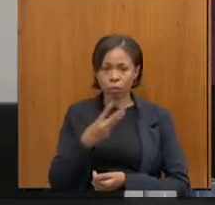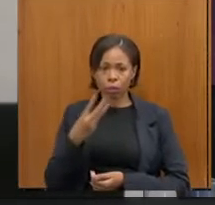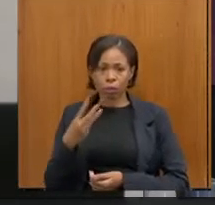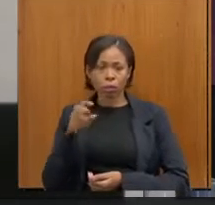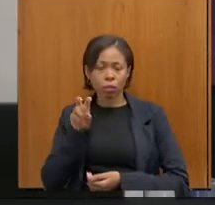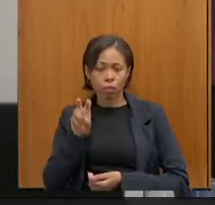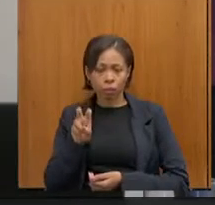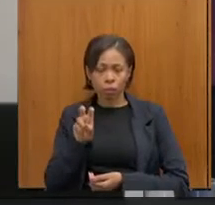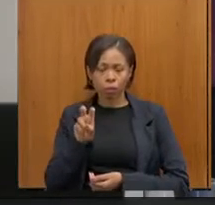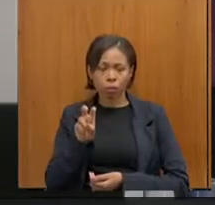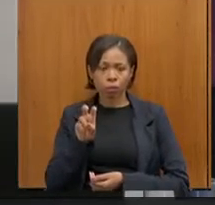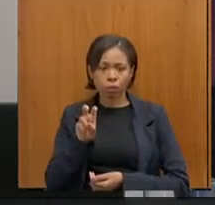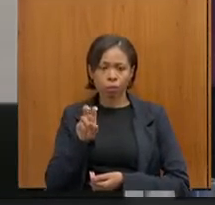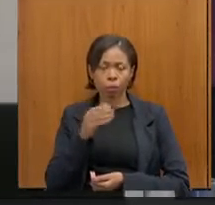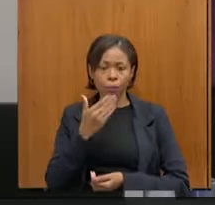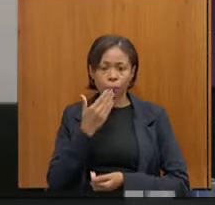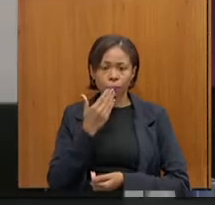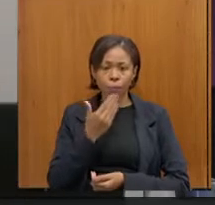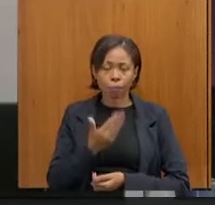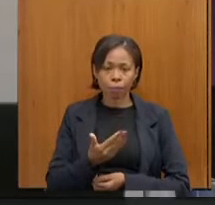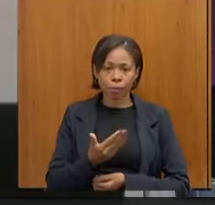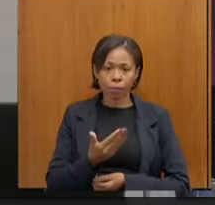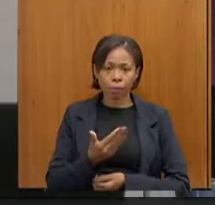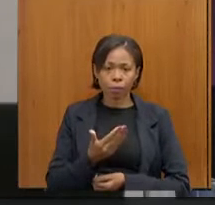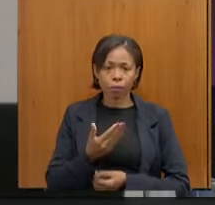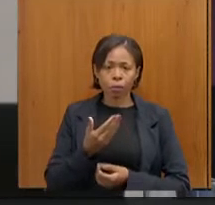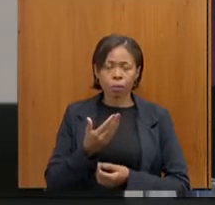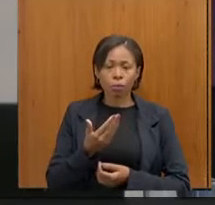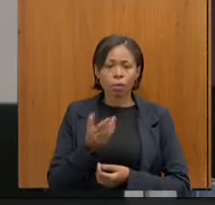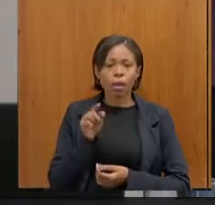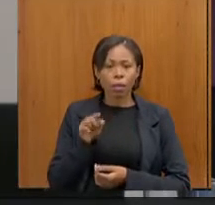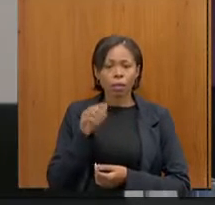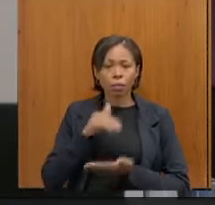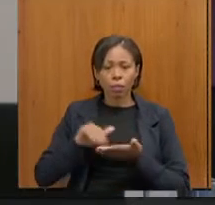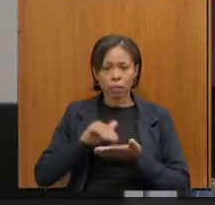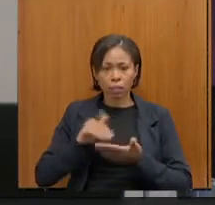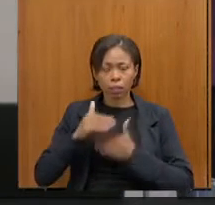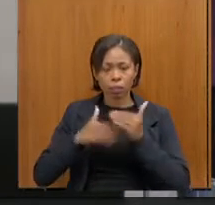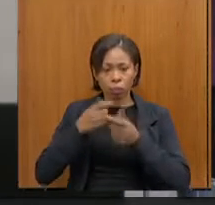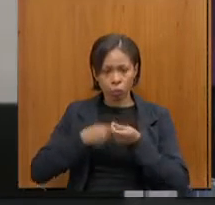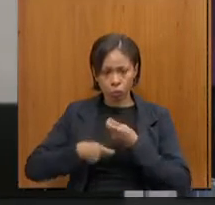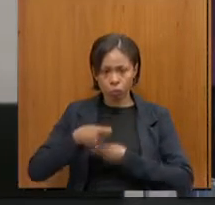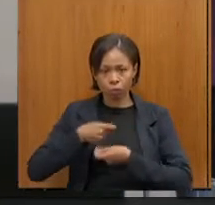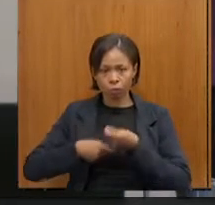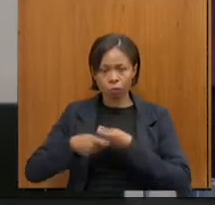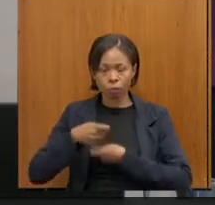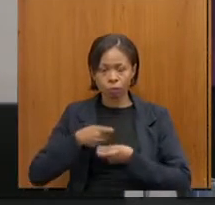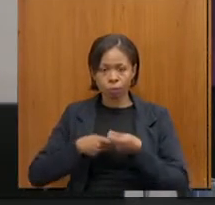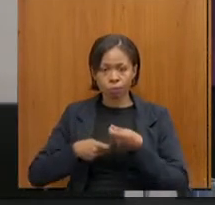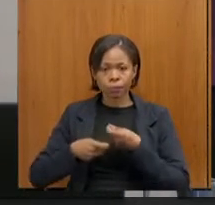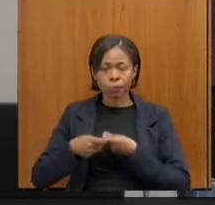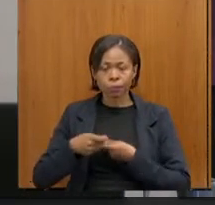9.335 requer Olá seja encaminhada à secretaria de estado de desenvolvimento econômico